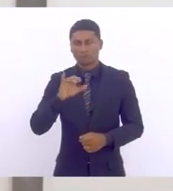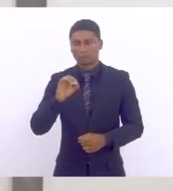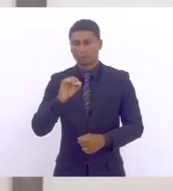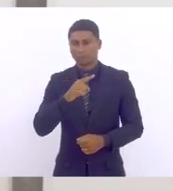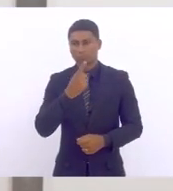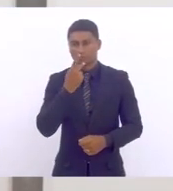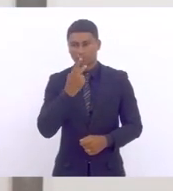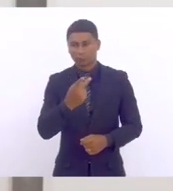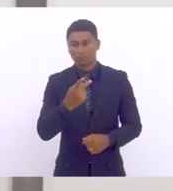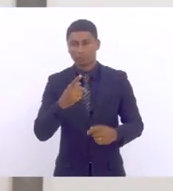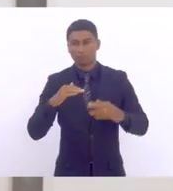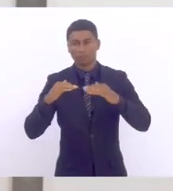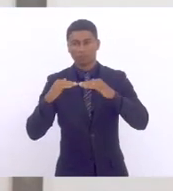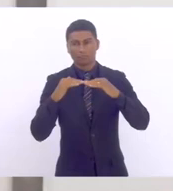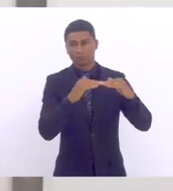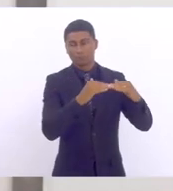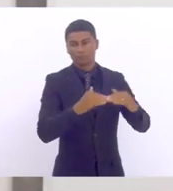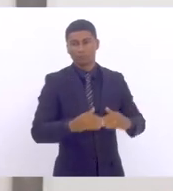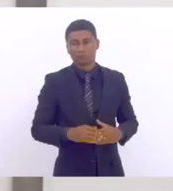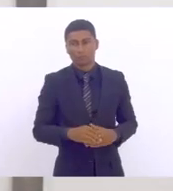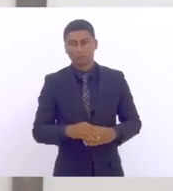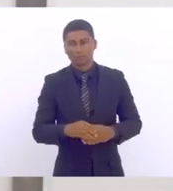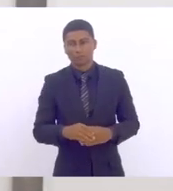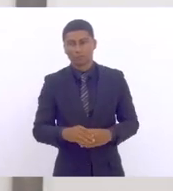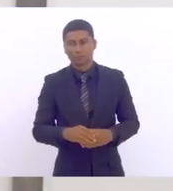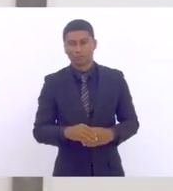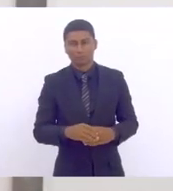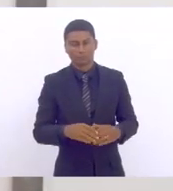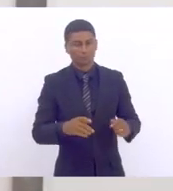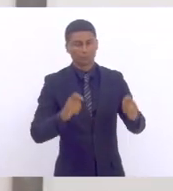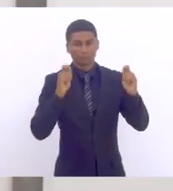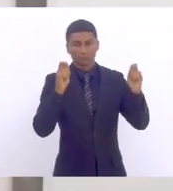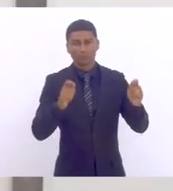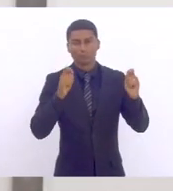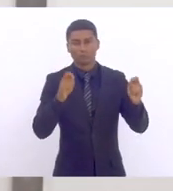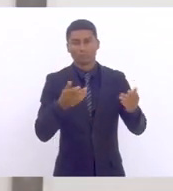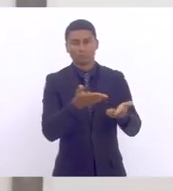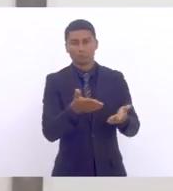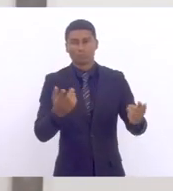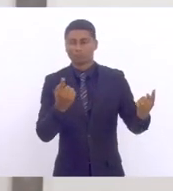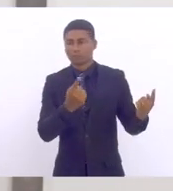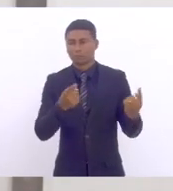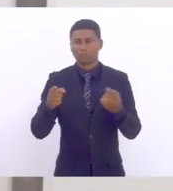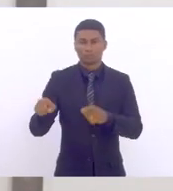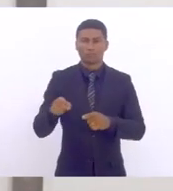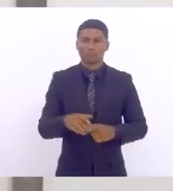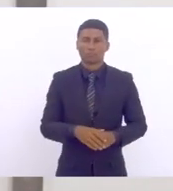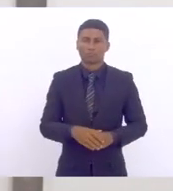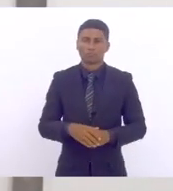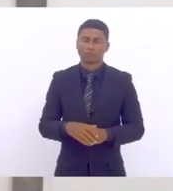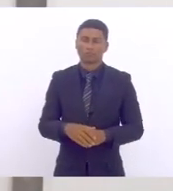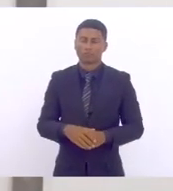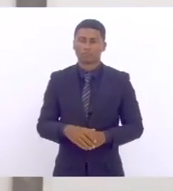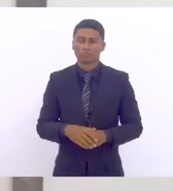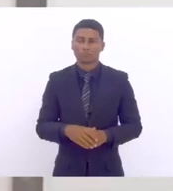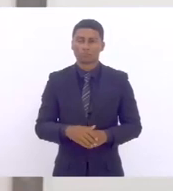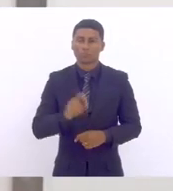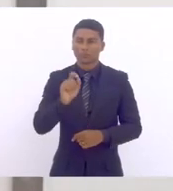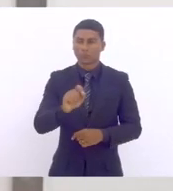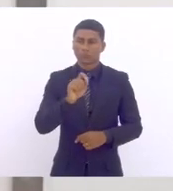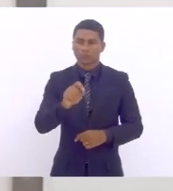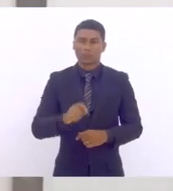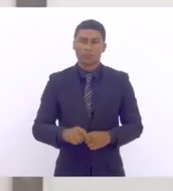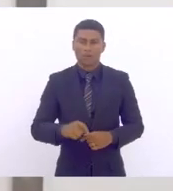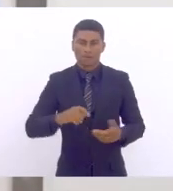ex-presidente Adida Muz. As torcidas não são contra as que exista esse cadastro. As torcidas são contras a entrega